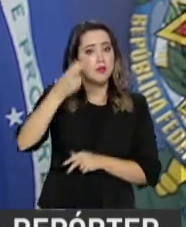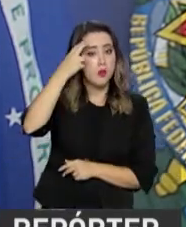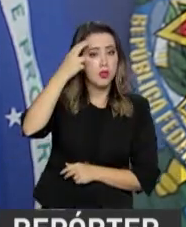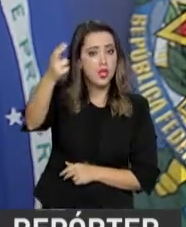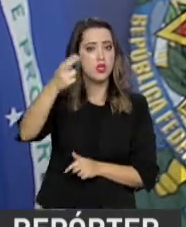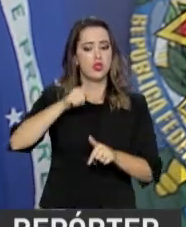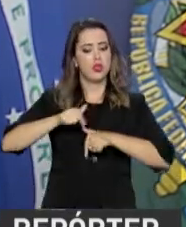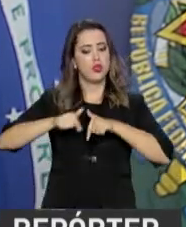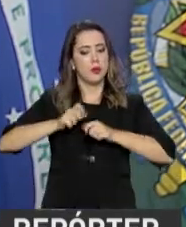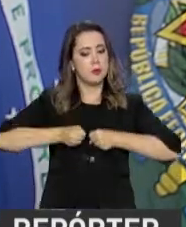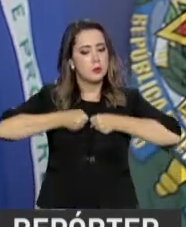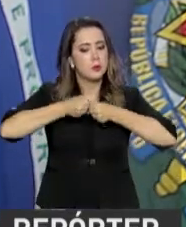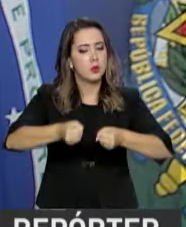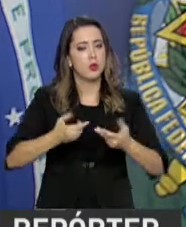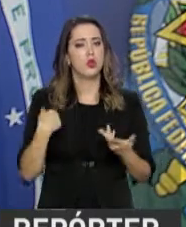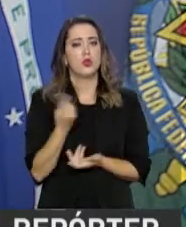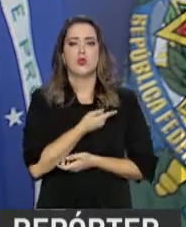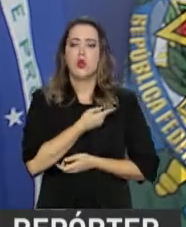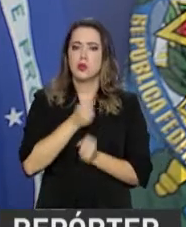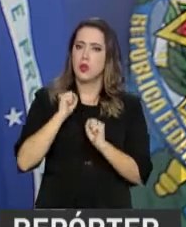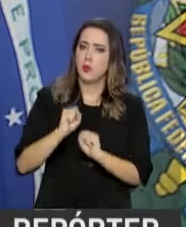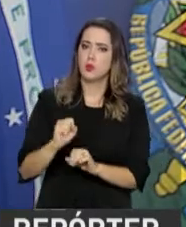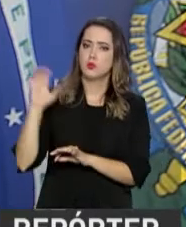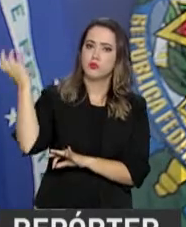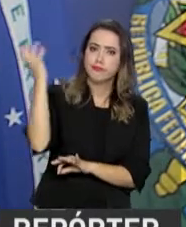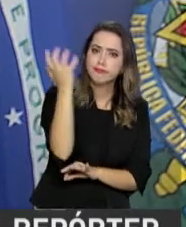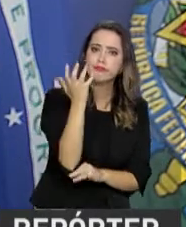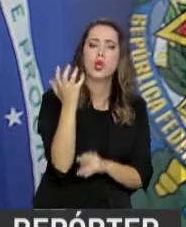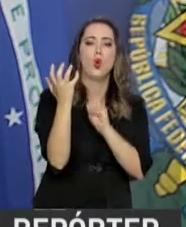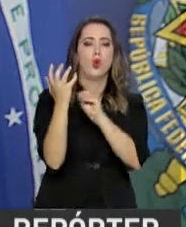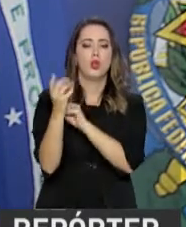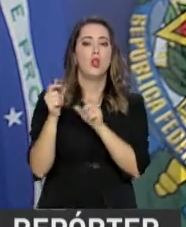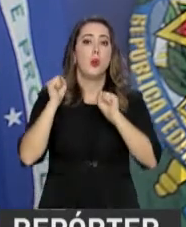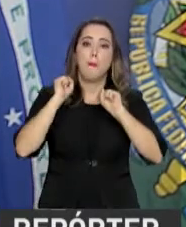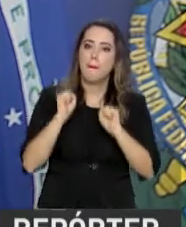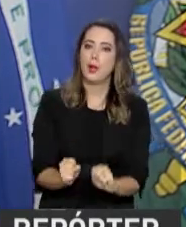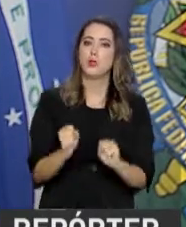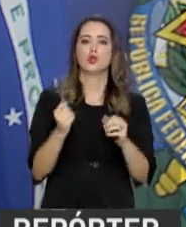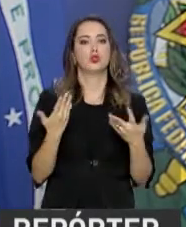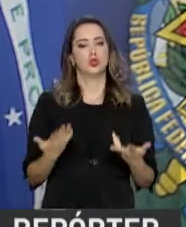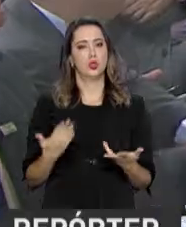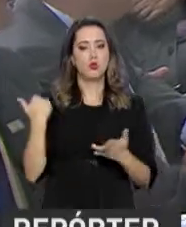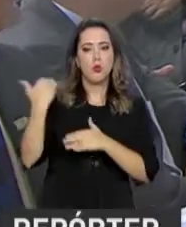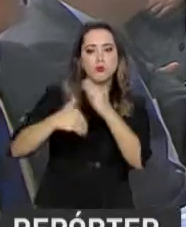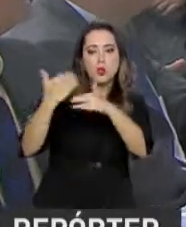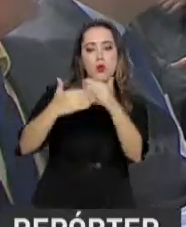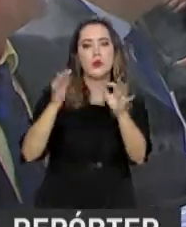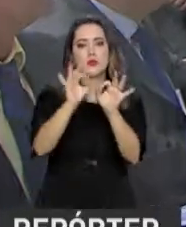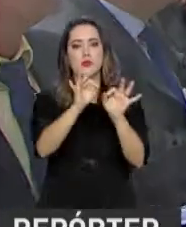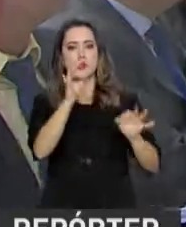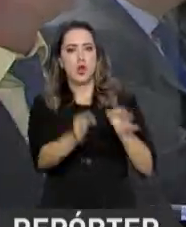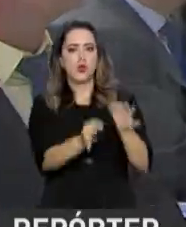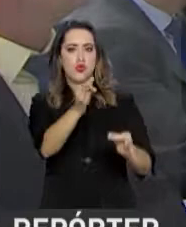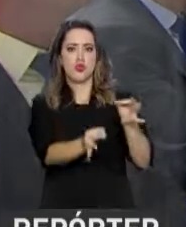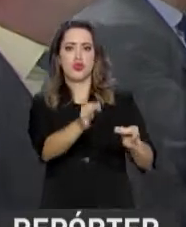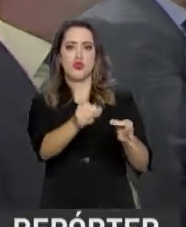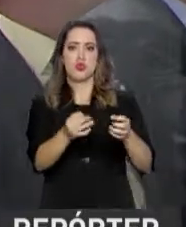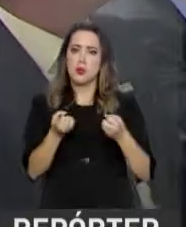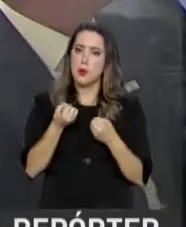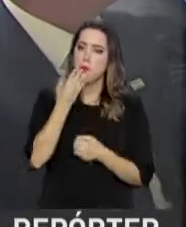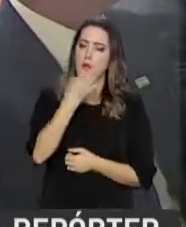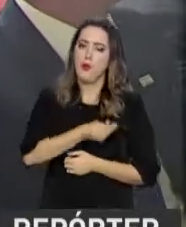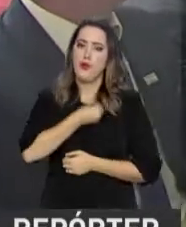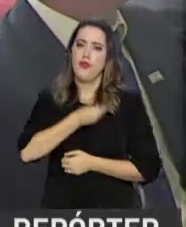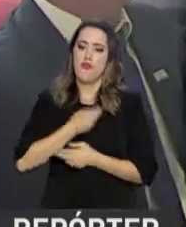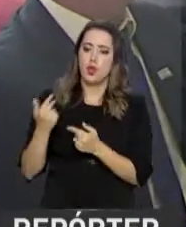tem recursos naturais extraordinárias e pode muito bem atingir o nível de justiça e bem estar dos